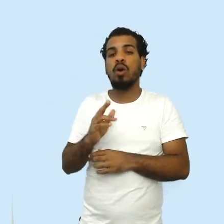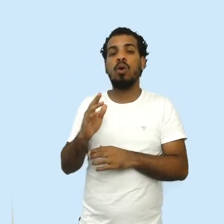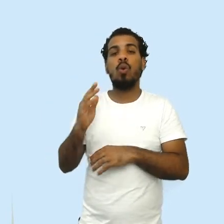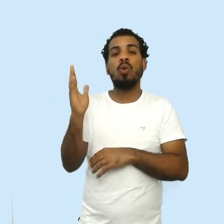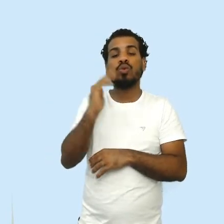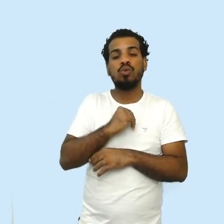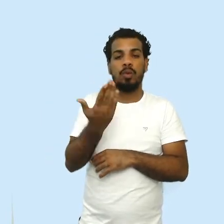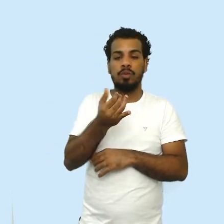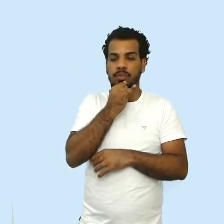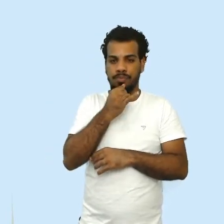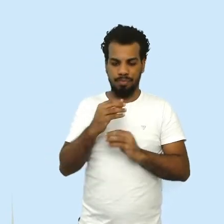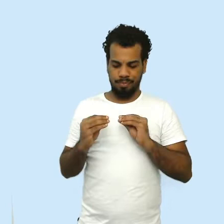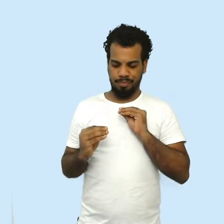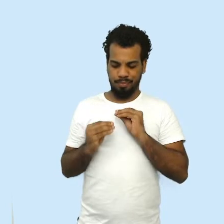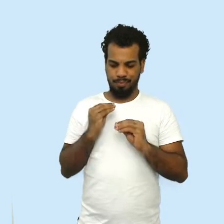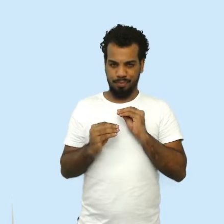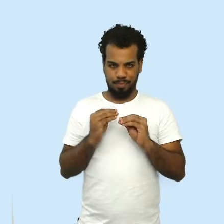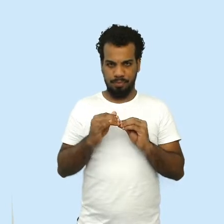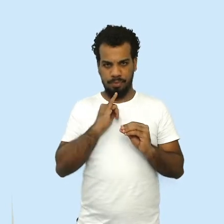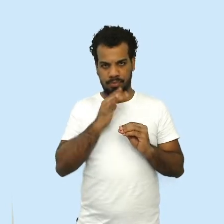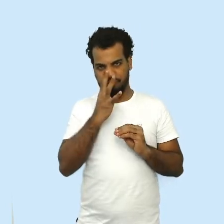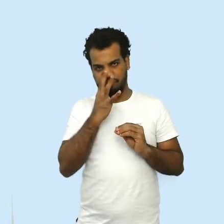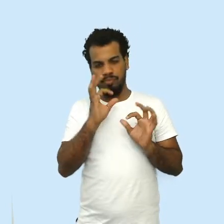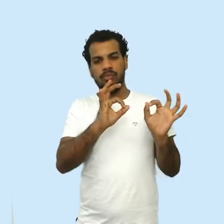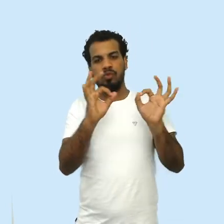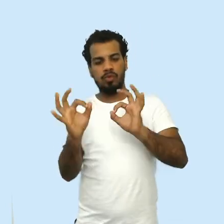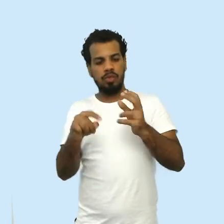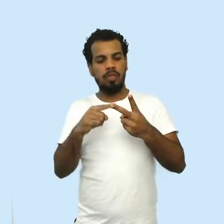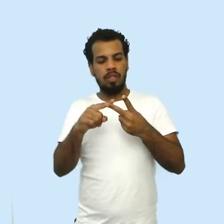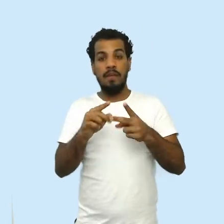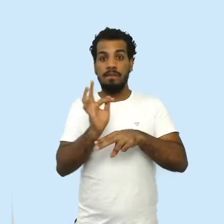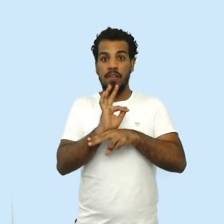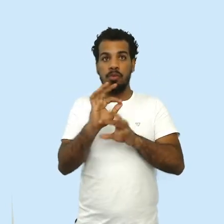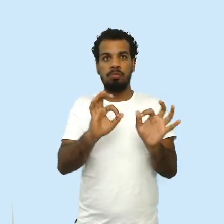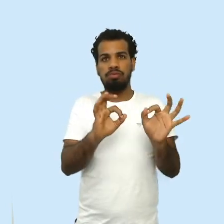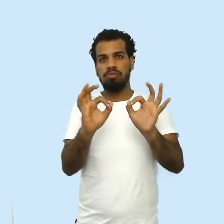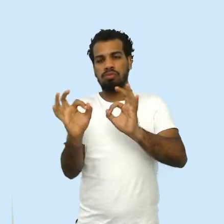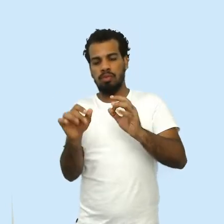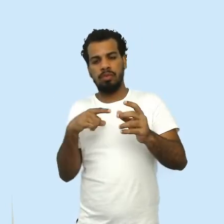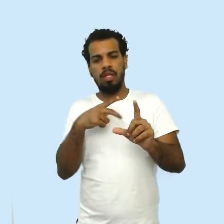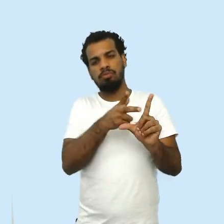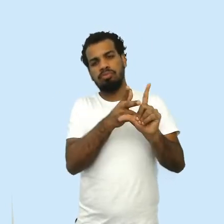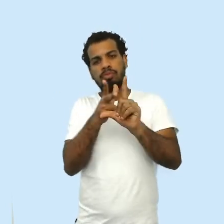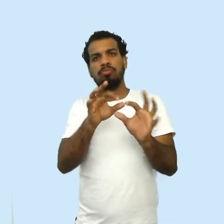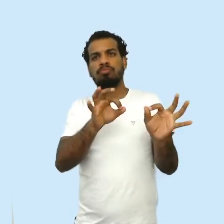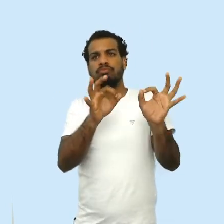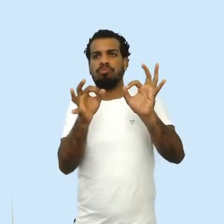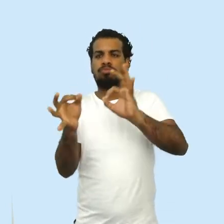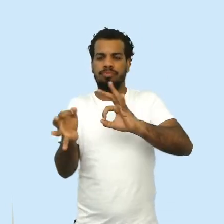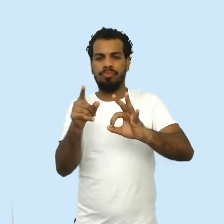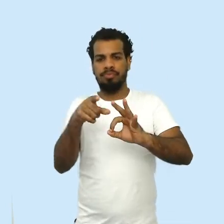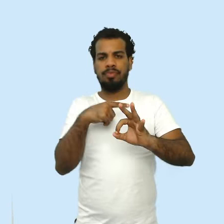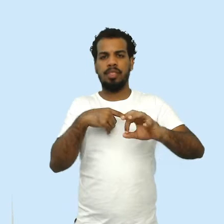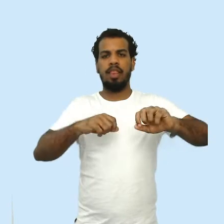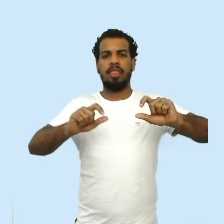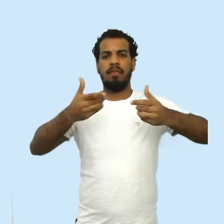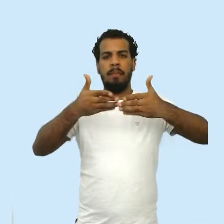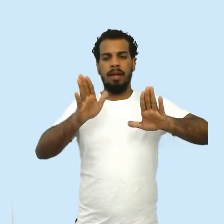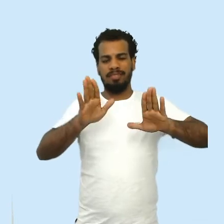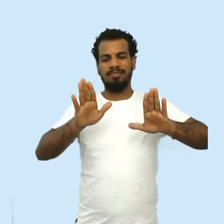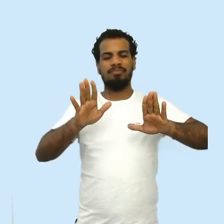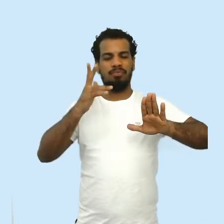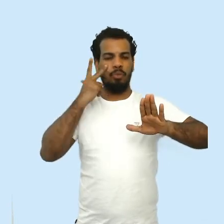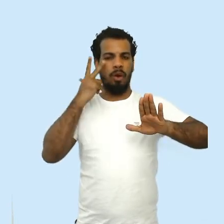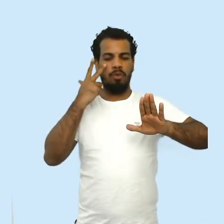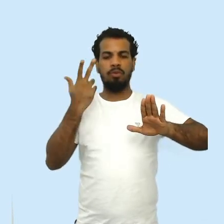As novelas. Você vai ter a novela, você vai ter os filmes, você vai ter as séries que passam aí na TV aberta, por exemplo.